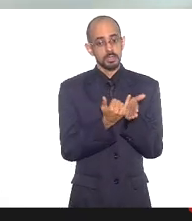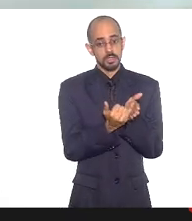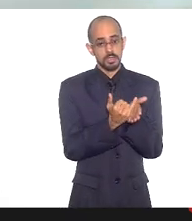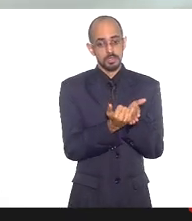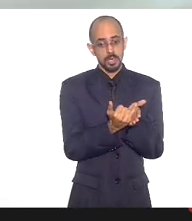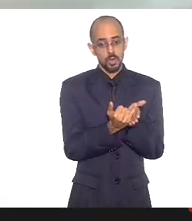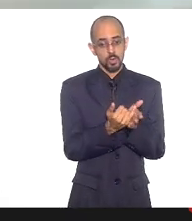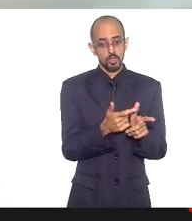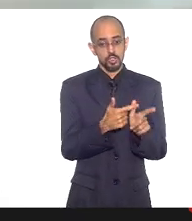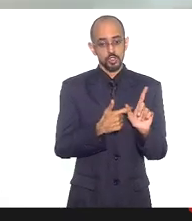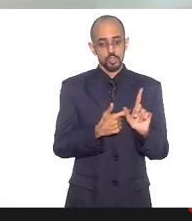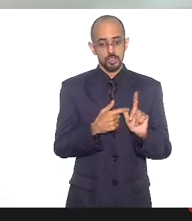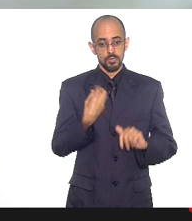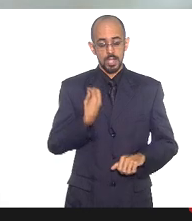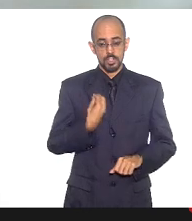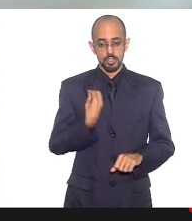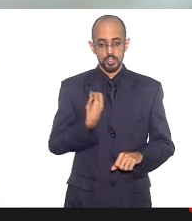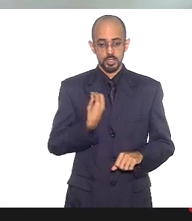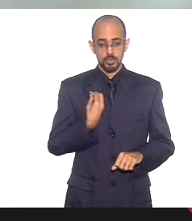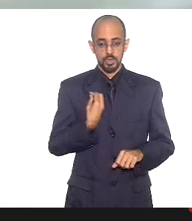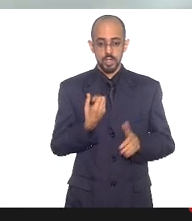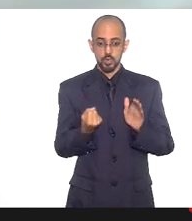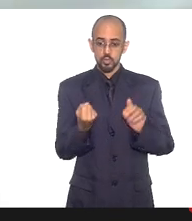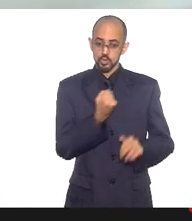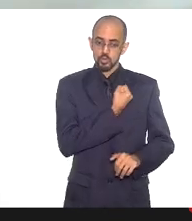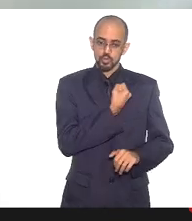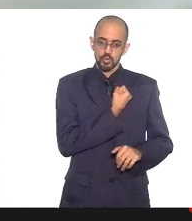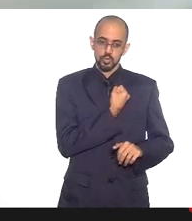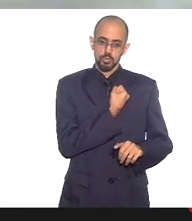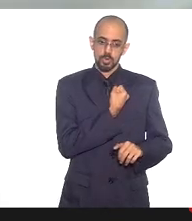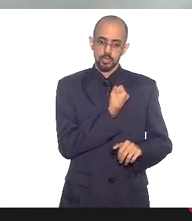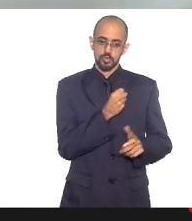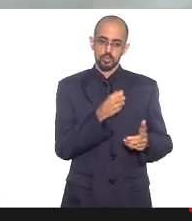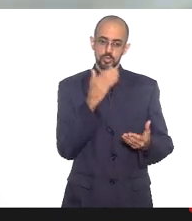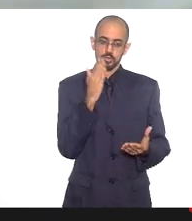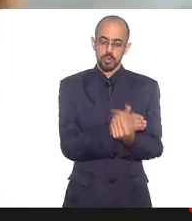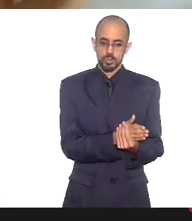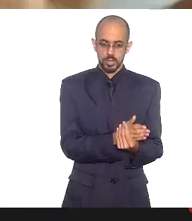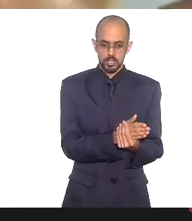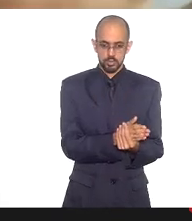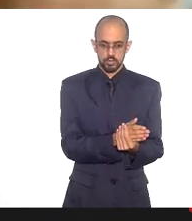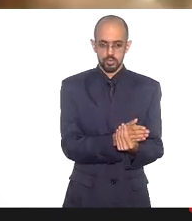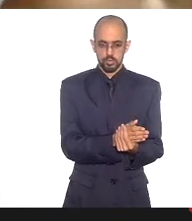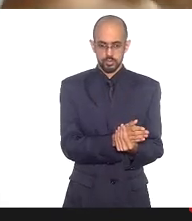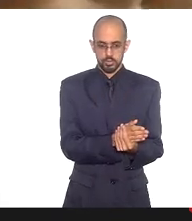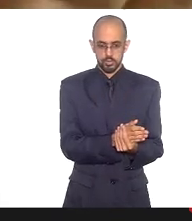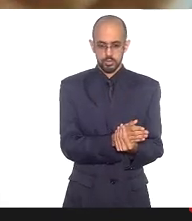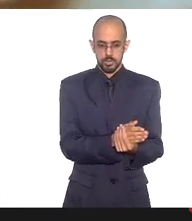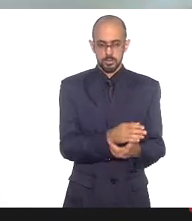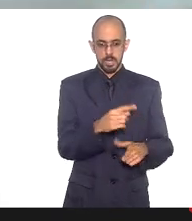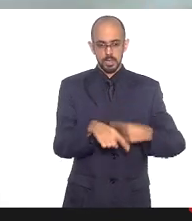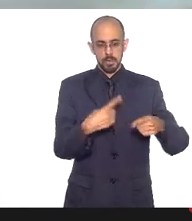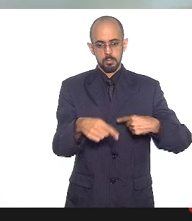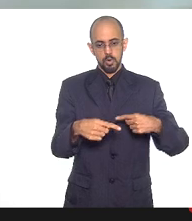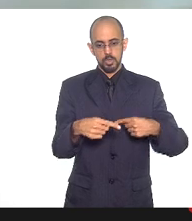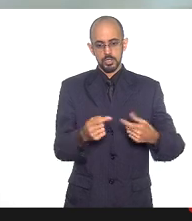São os números dos processos e objetos. Né? Exatamente para depois a